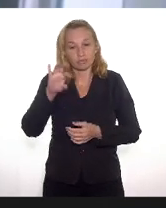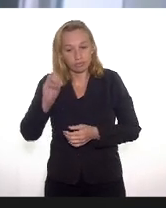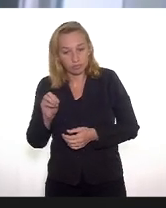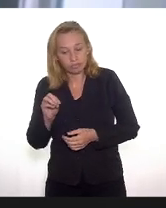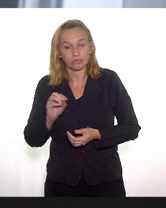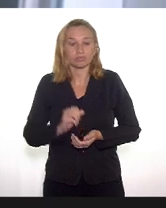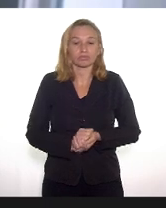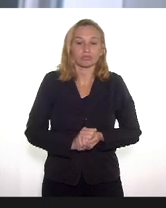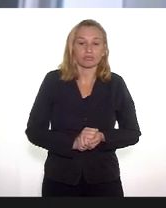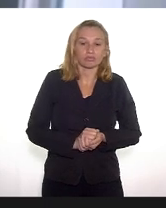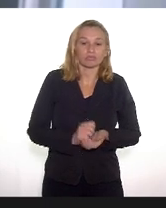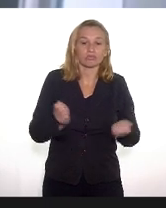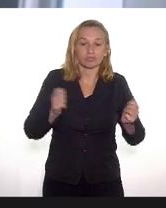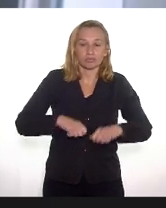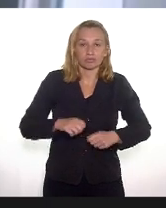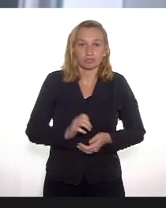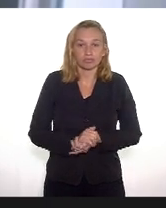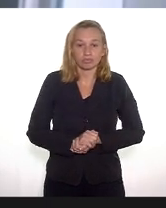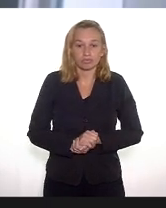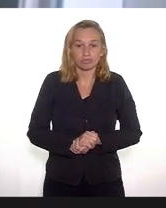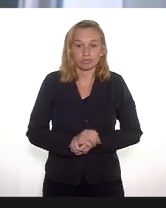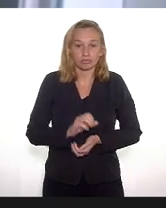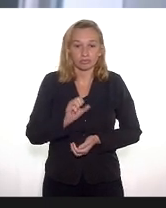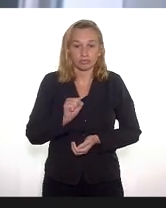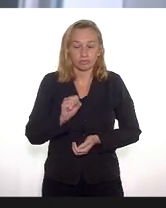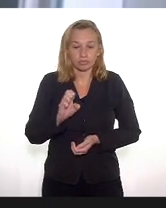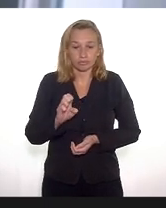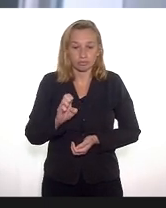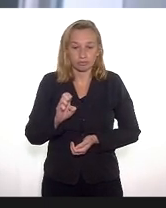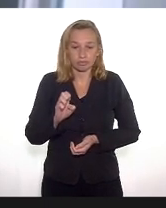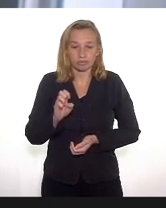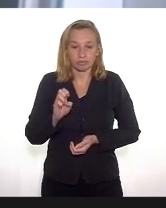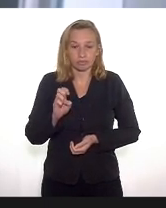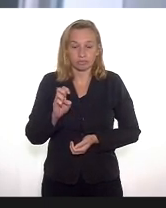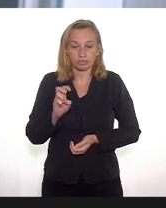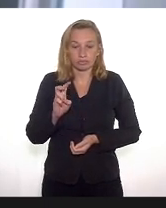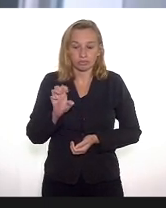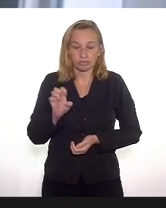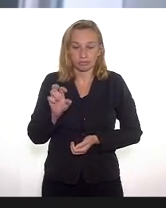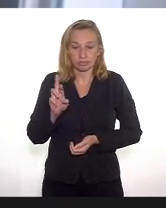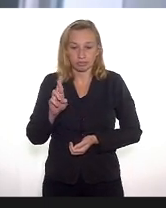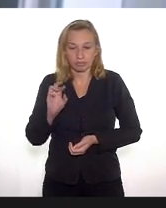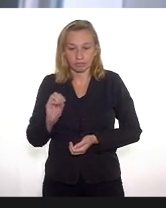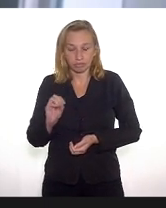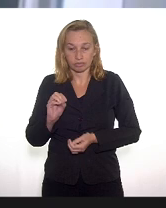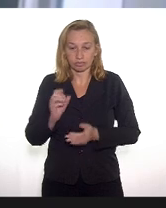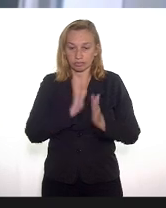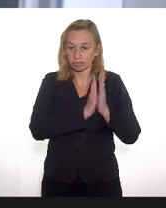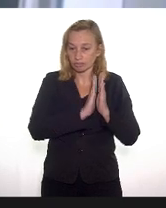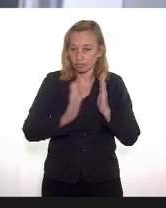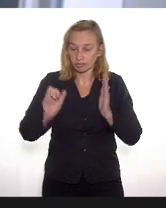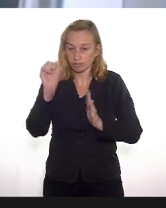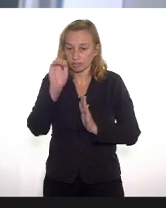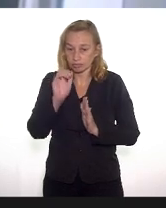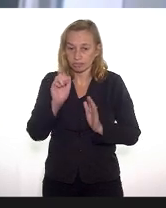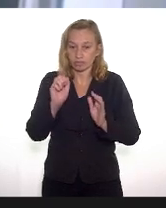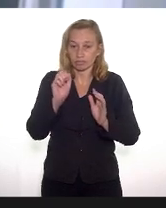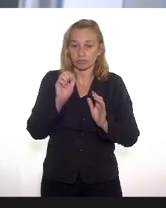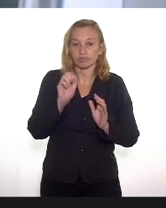laboratórios e da possibilidade de um acervo virtual, de uma biblioteca virtual da Fundação